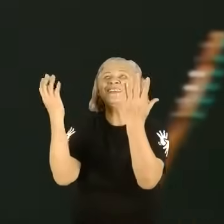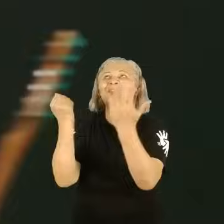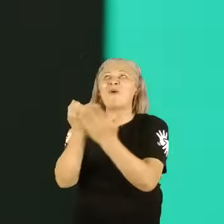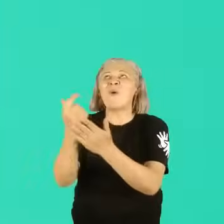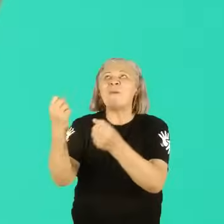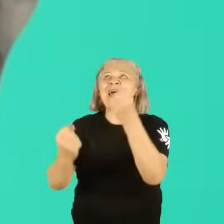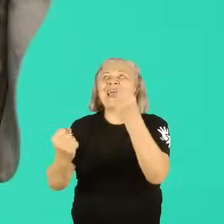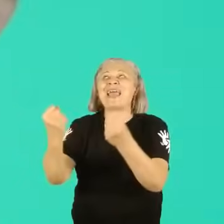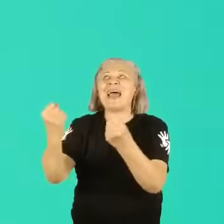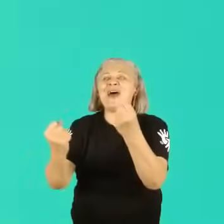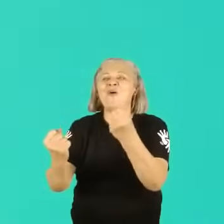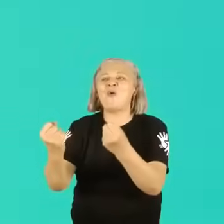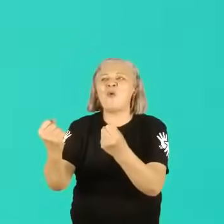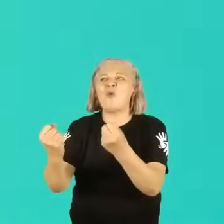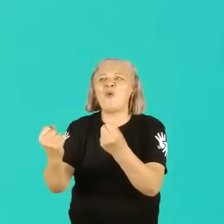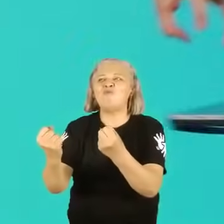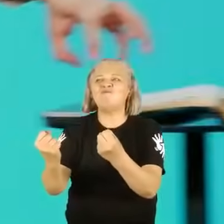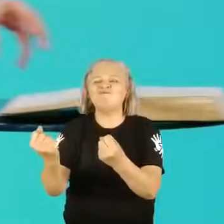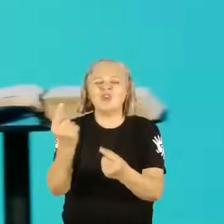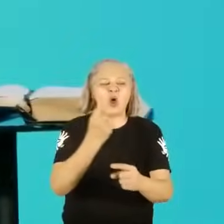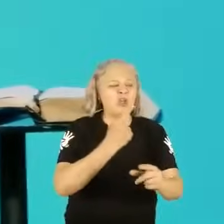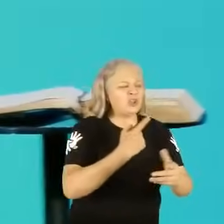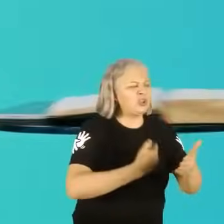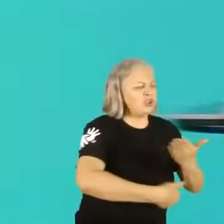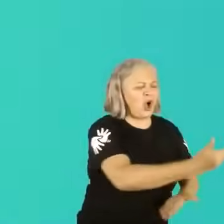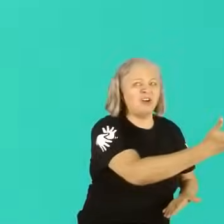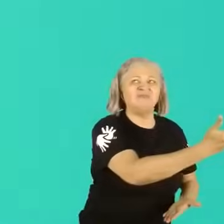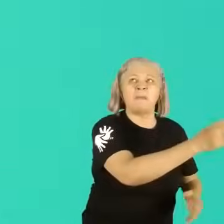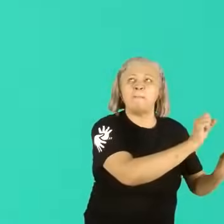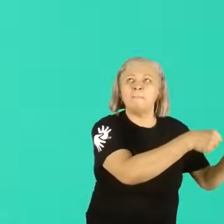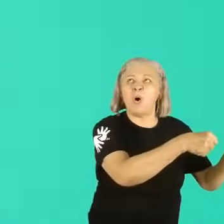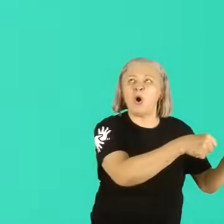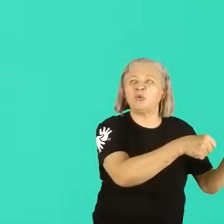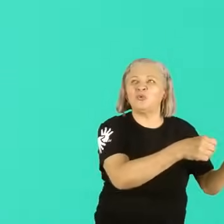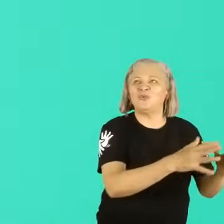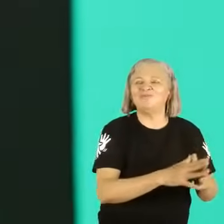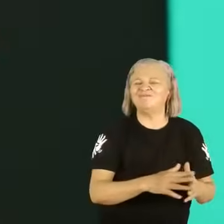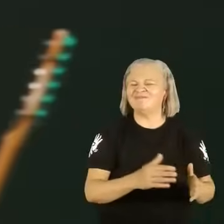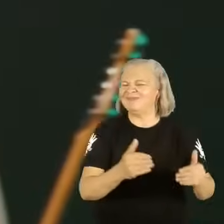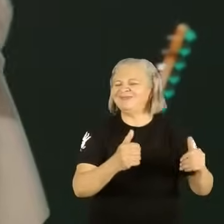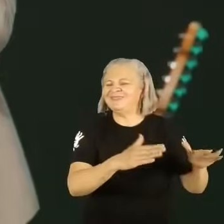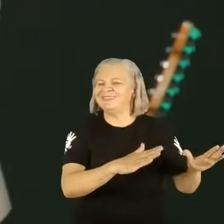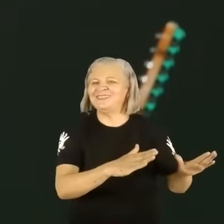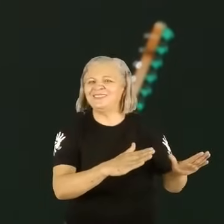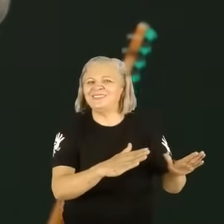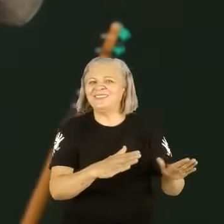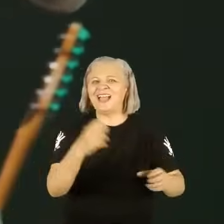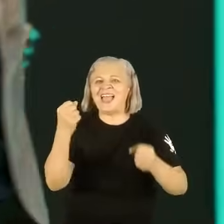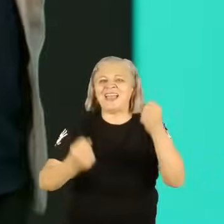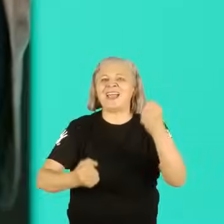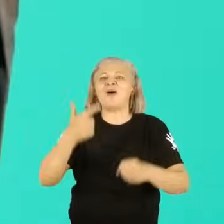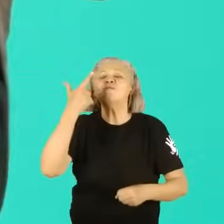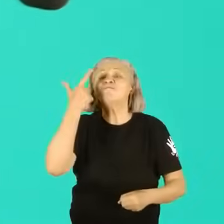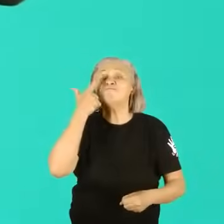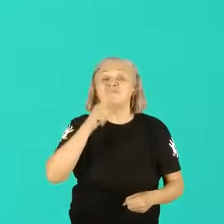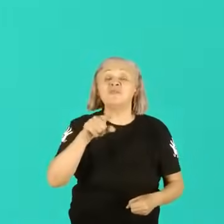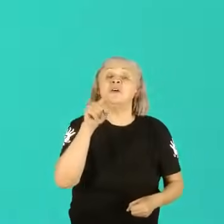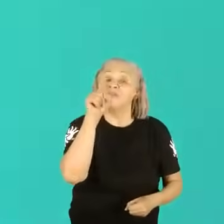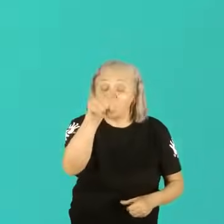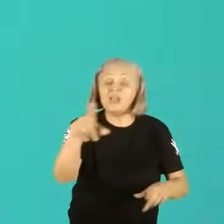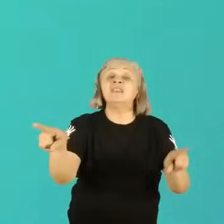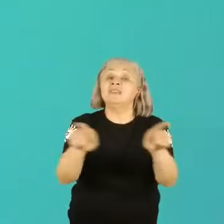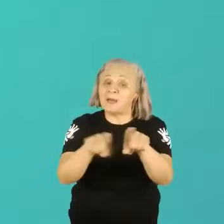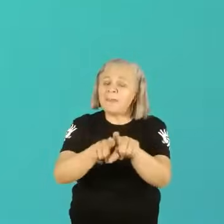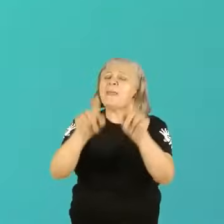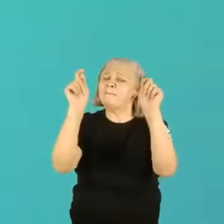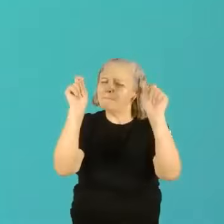de uma forma específica na vida dessa mulher a mesma realidade na vida da Ana Paula, mas que também pode acontecer na